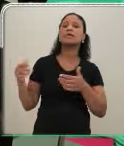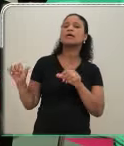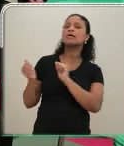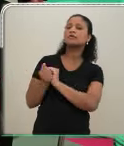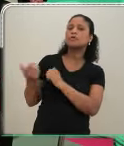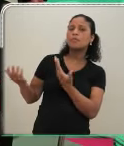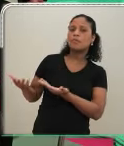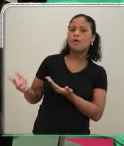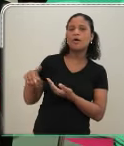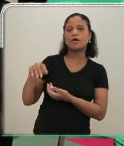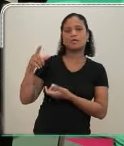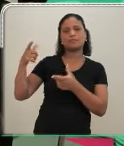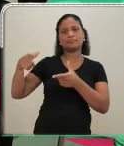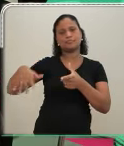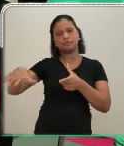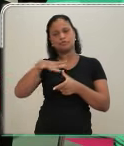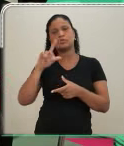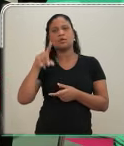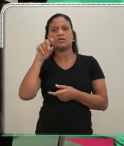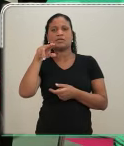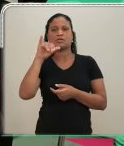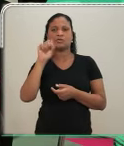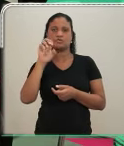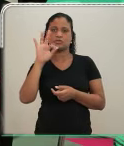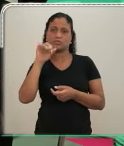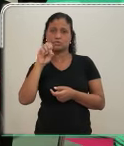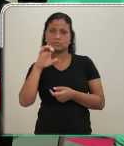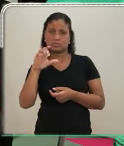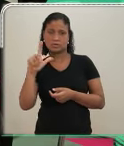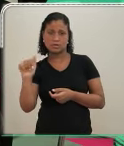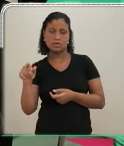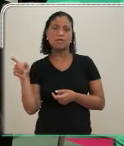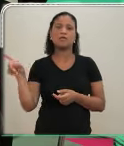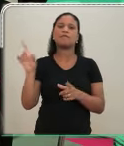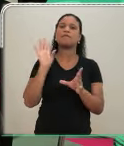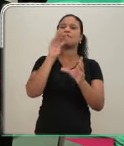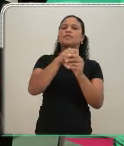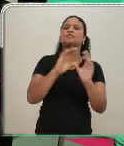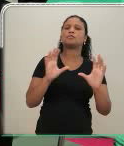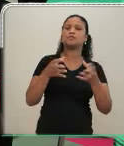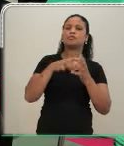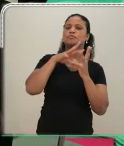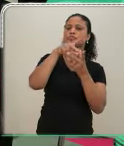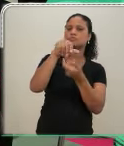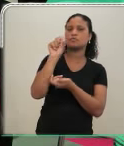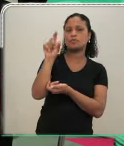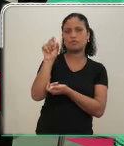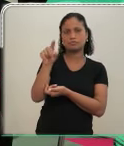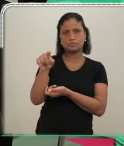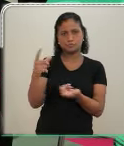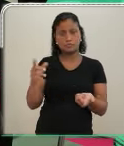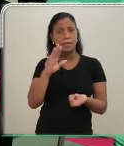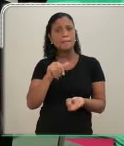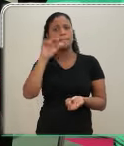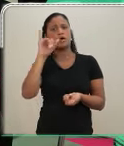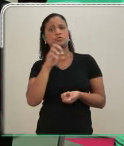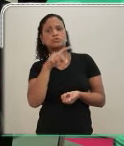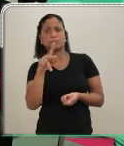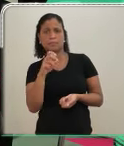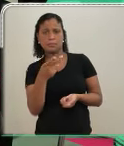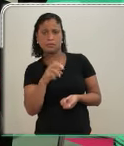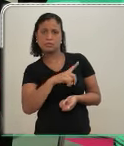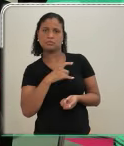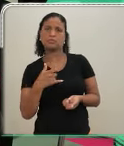Quem está comigo hoje no estúdio é a Denise Fonseca. Ela faz parte do grupo Mundo Azul e é mãe do João Pedro, que tem autismo. Ele tem 9